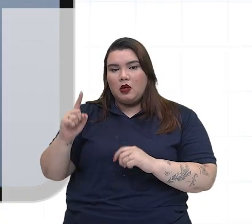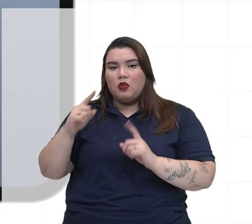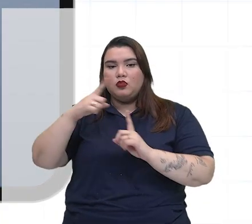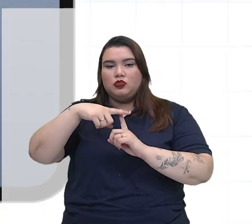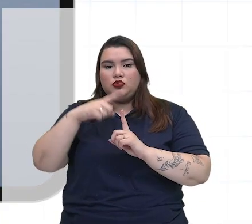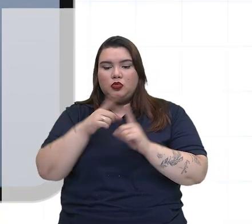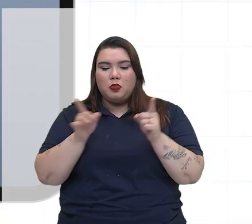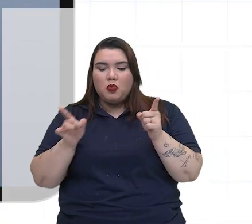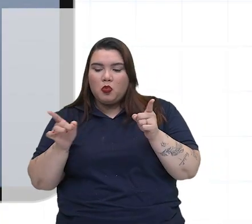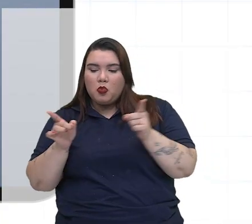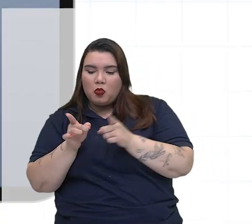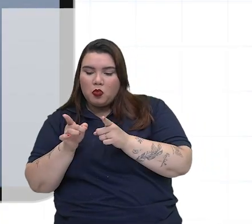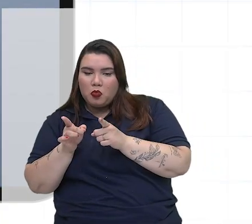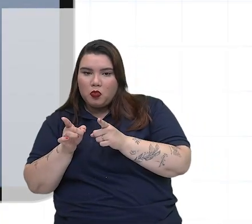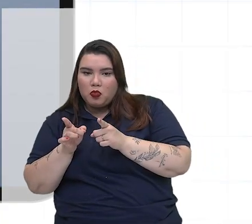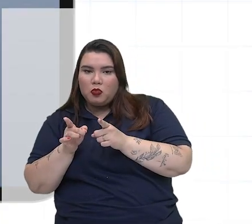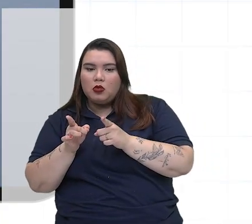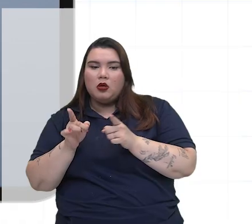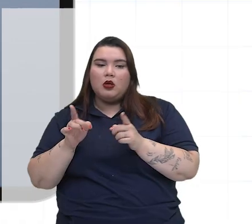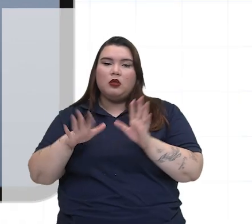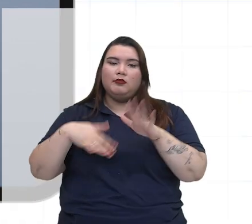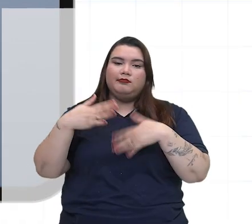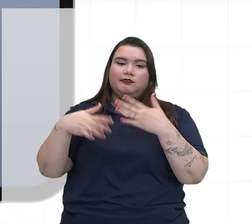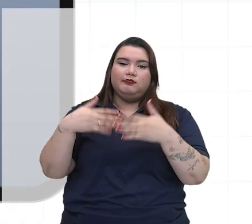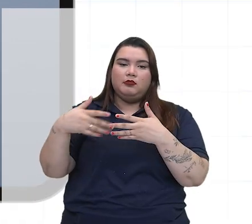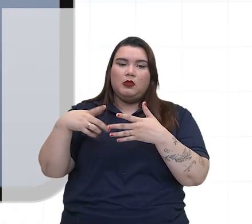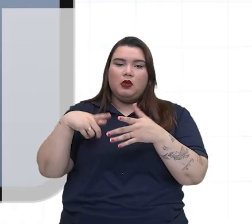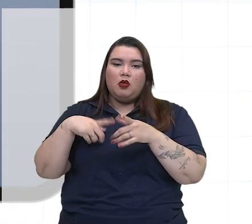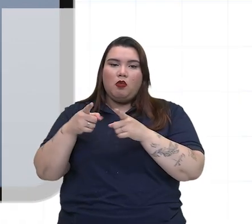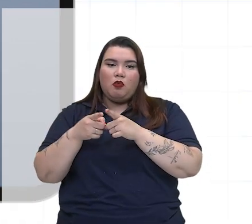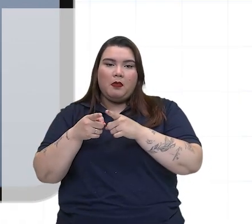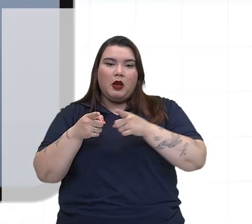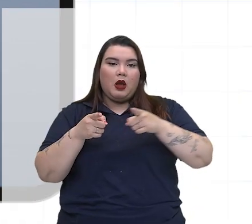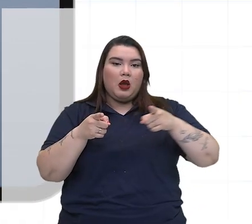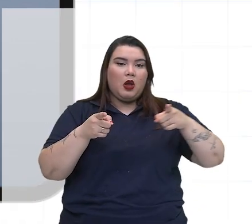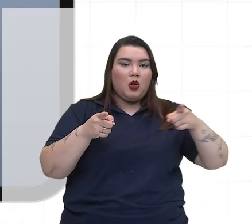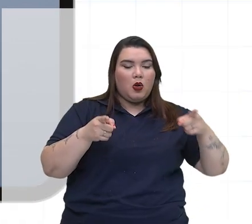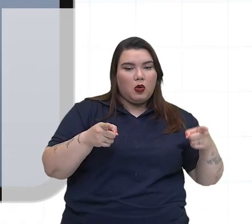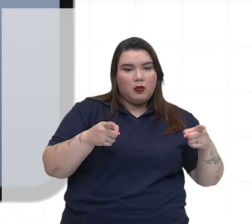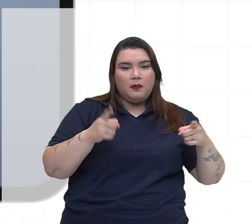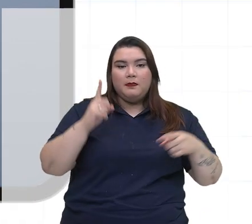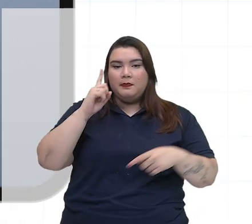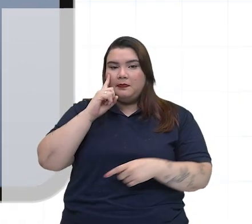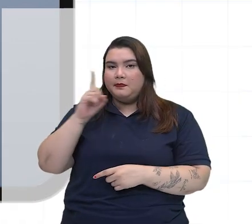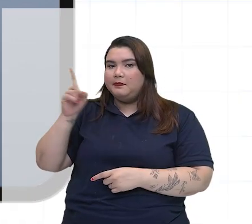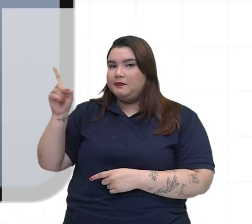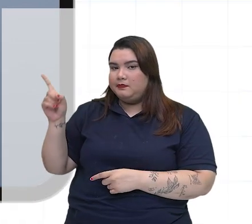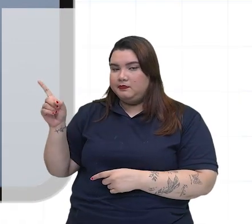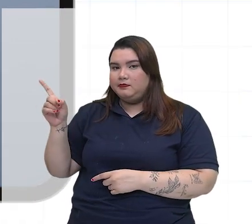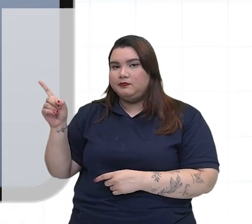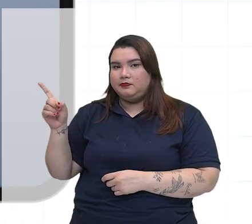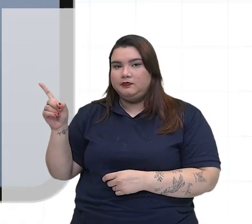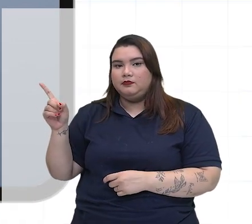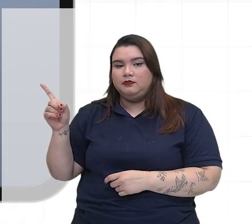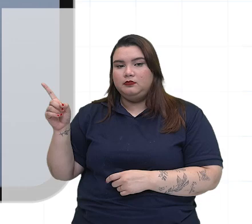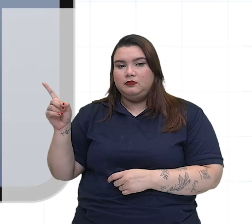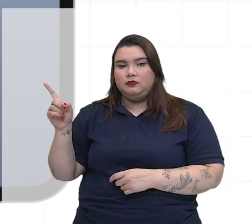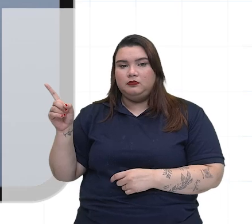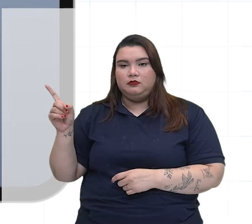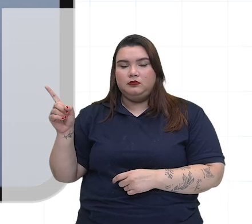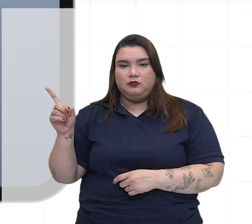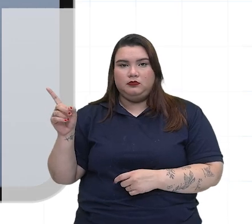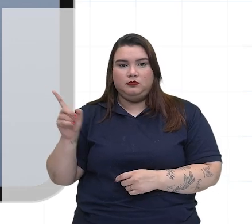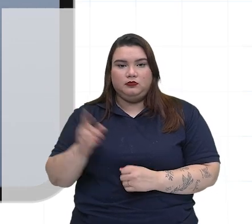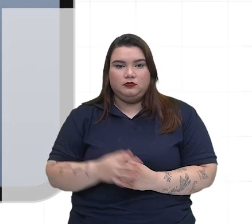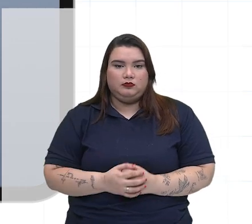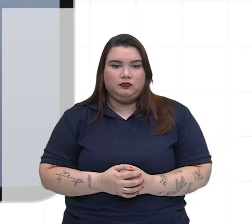curta. Em alguns outros momentos, ao longo do dia, essa sombra ela se projeta de forma